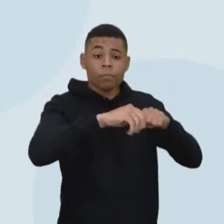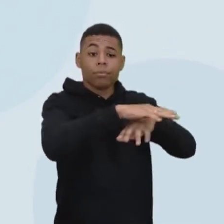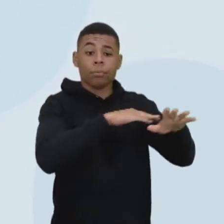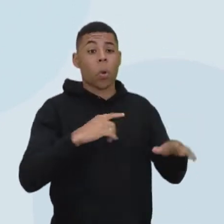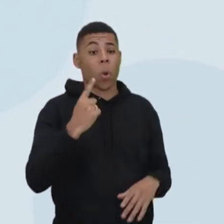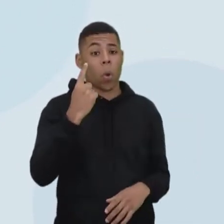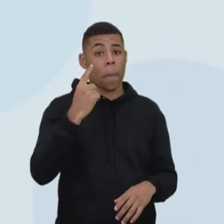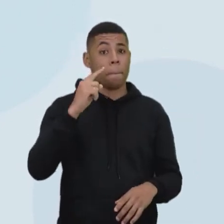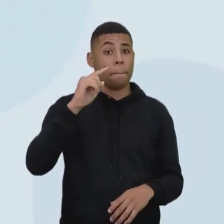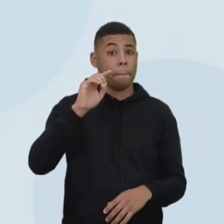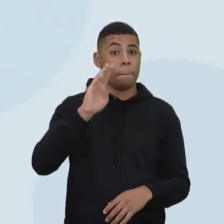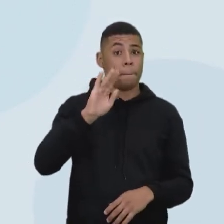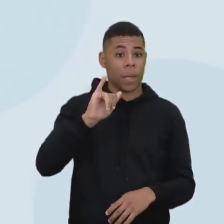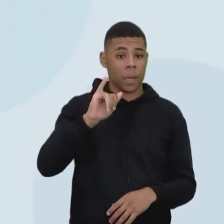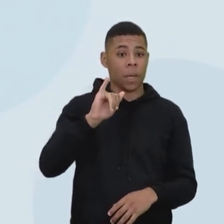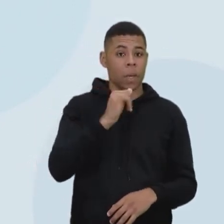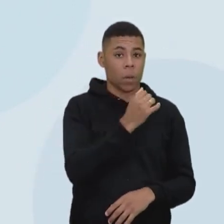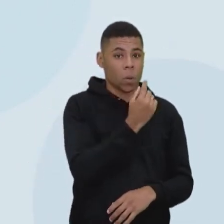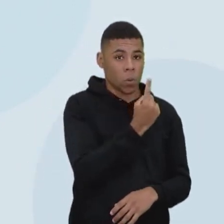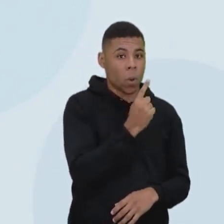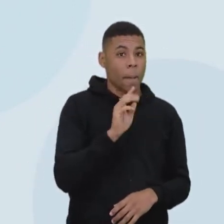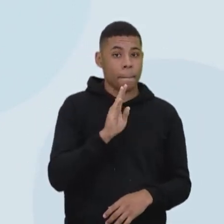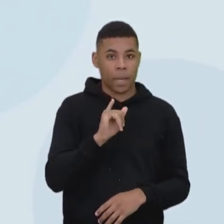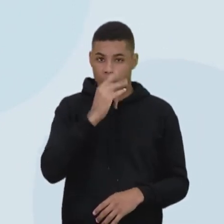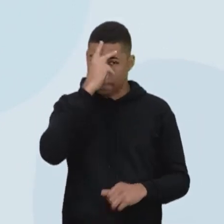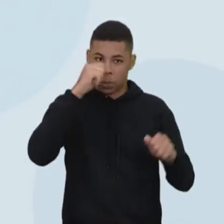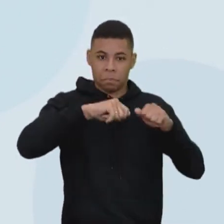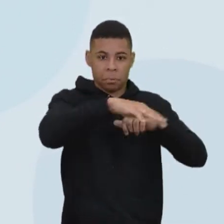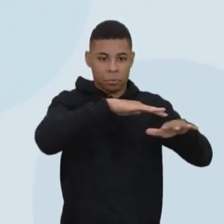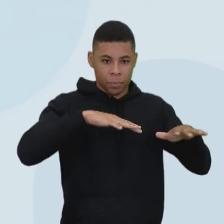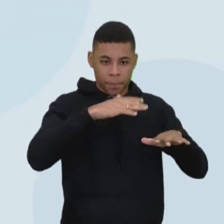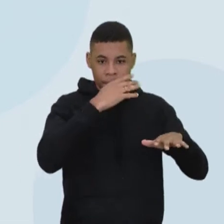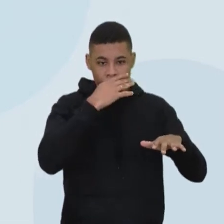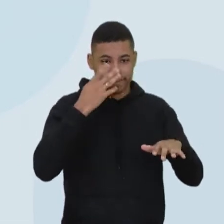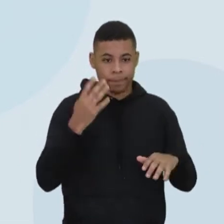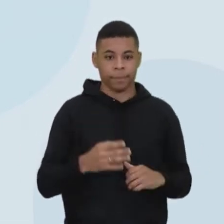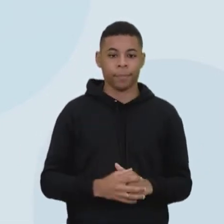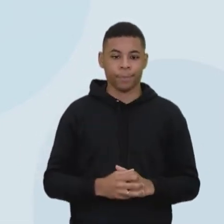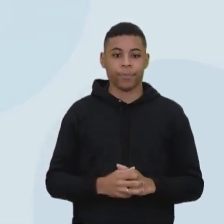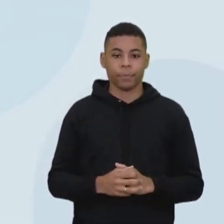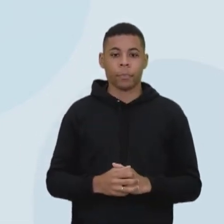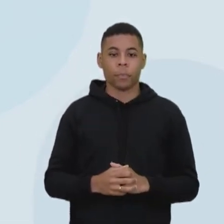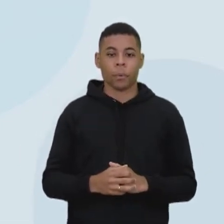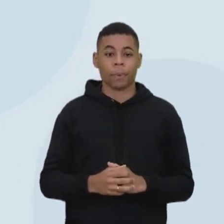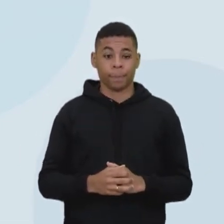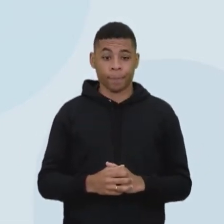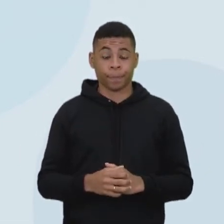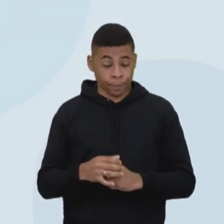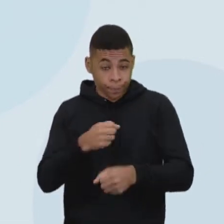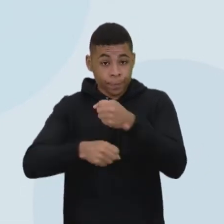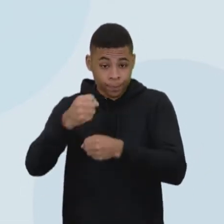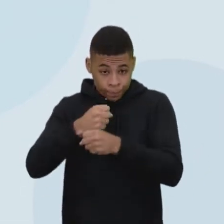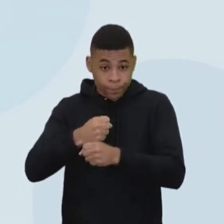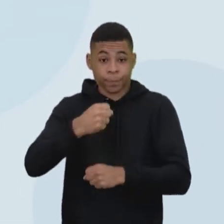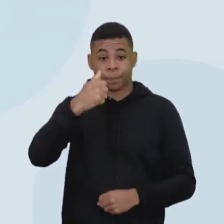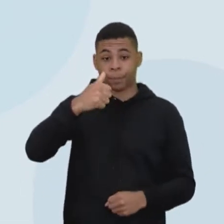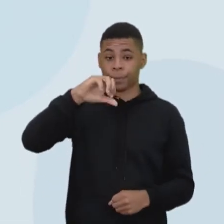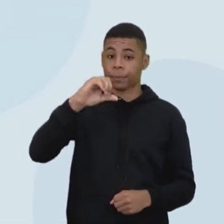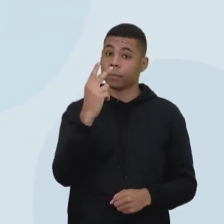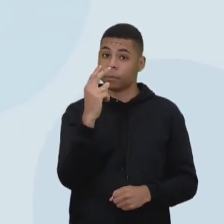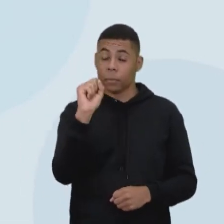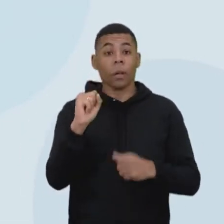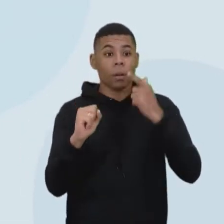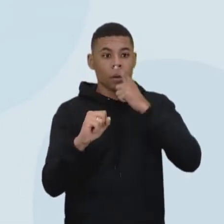pessoas. Né? Então, de 1 bilhão para 2 bilhões, foi para 1928, ou seja,